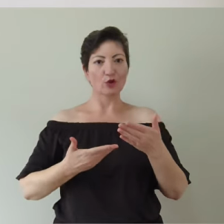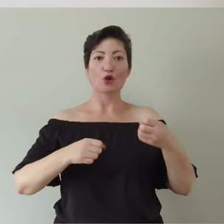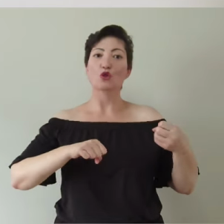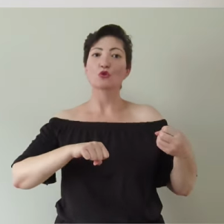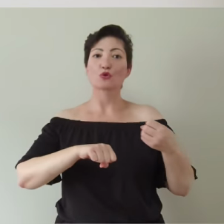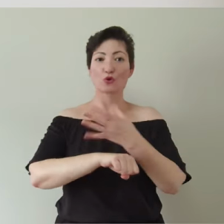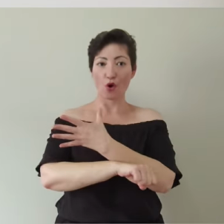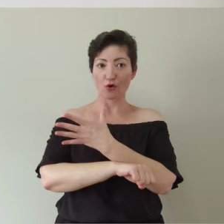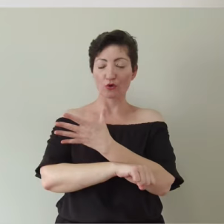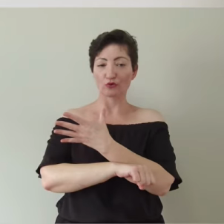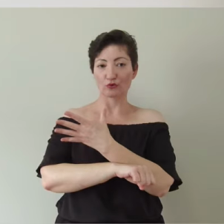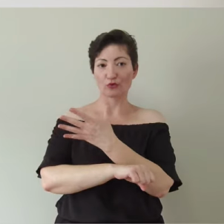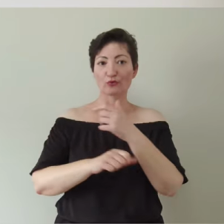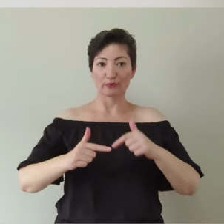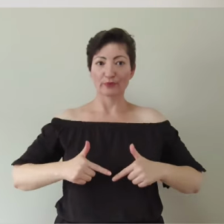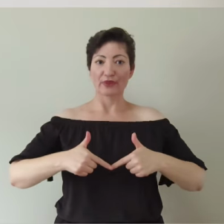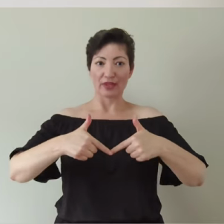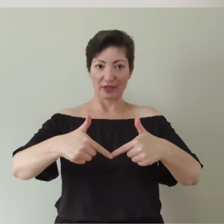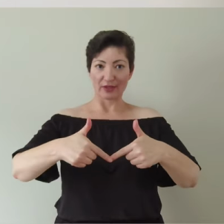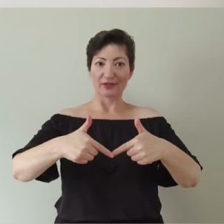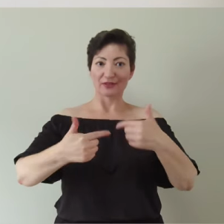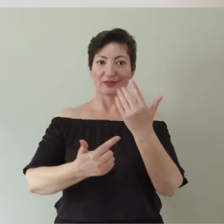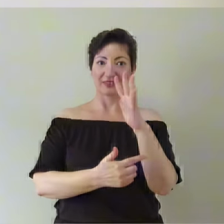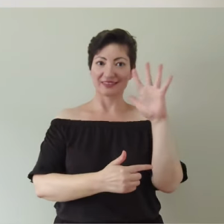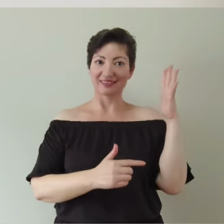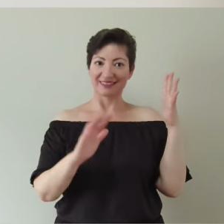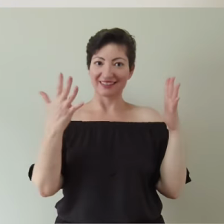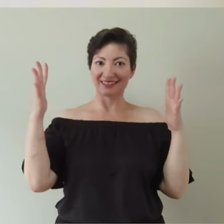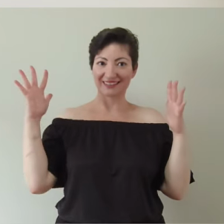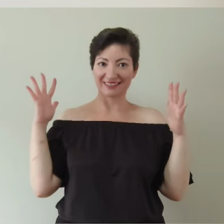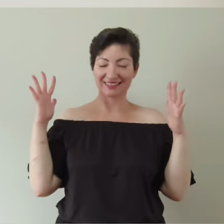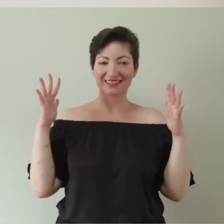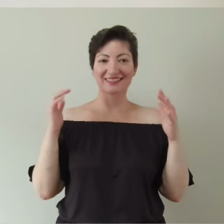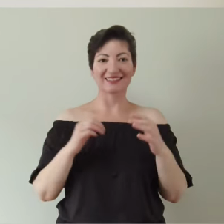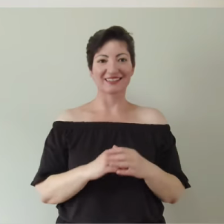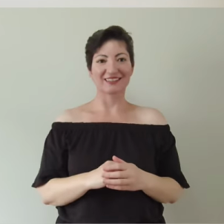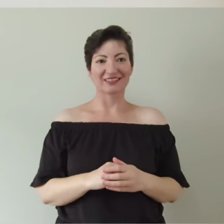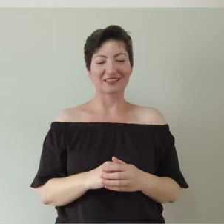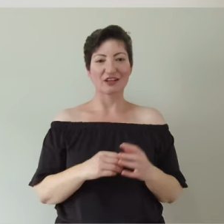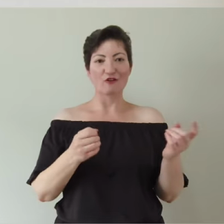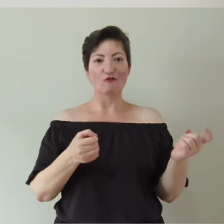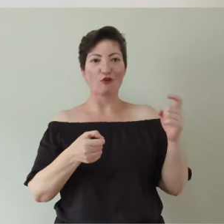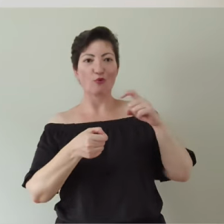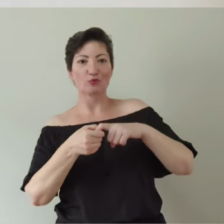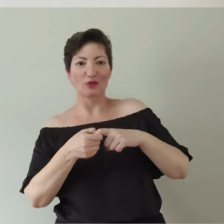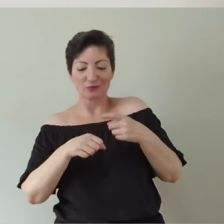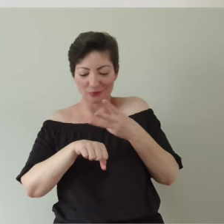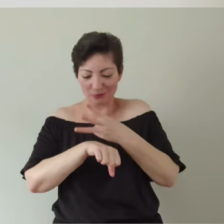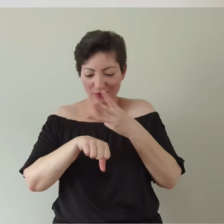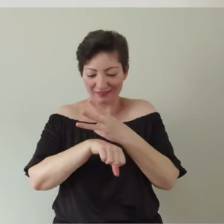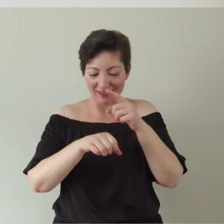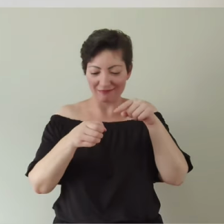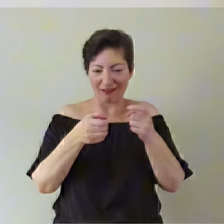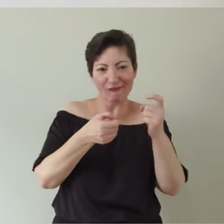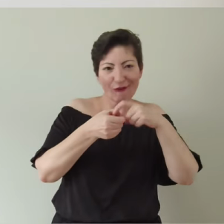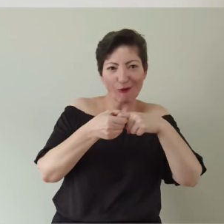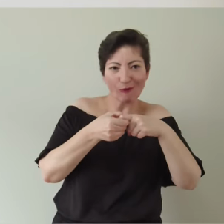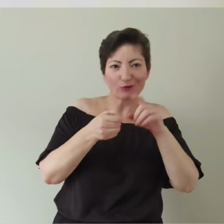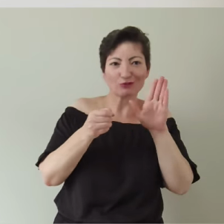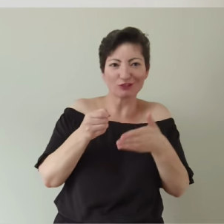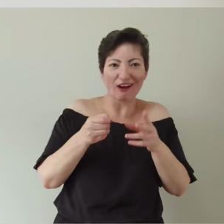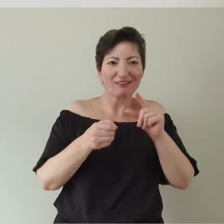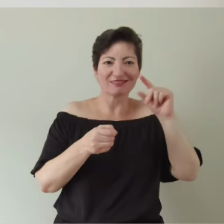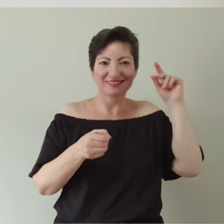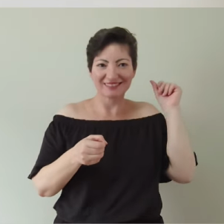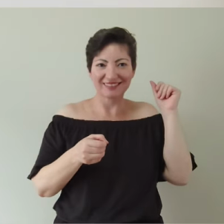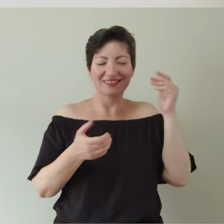novo Heróis da Natureza, né? Que até agora o grupo, inclusive, do WhatsApp é Heróis da Natureza Voltando, já voltou faz tempo, mas foi nesse